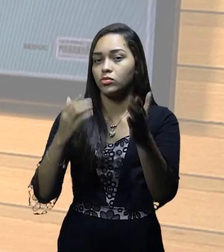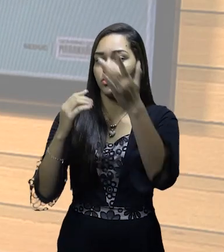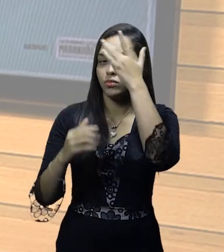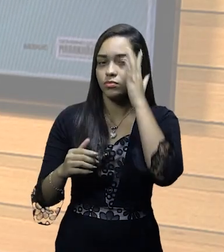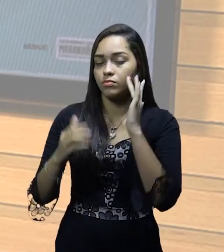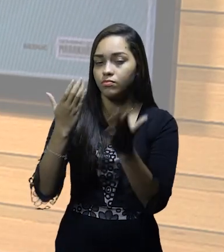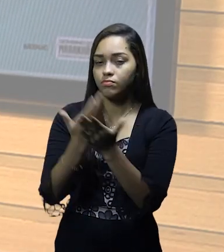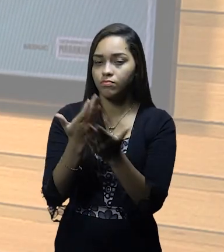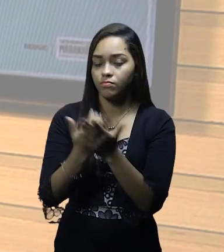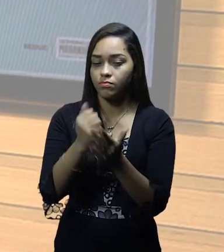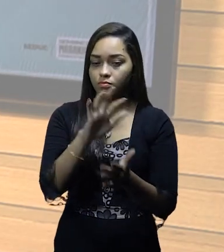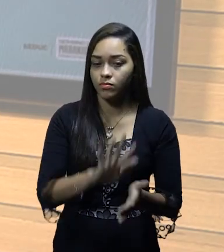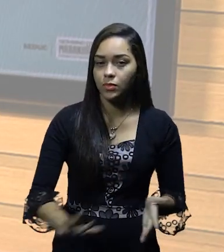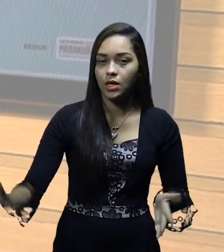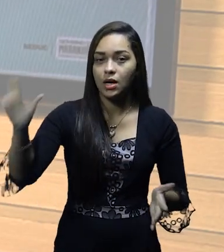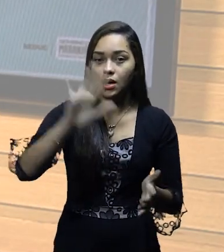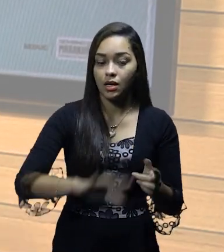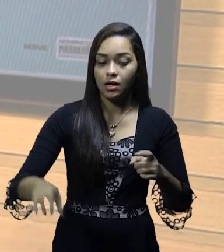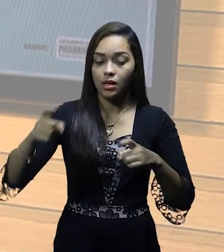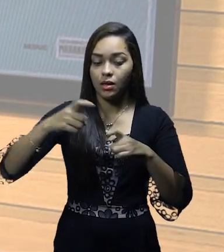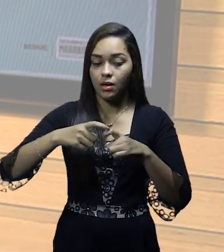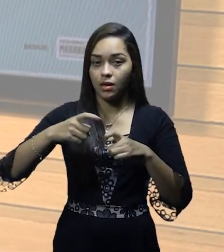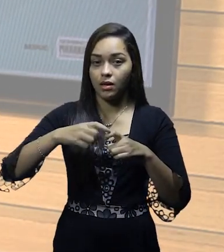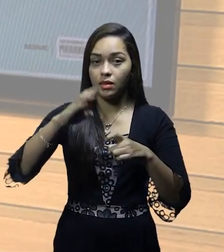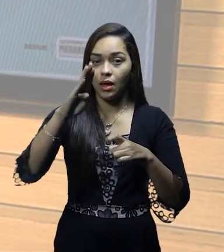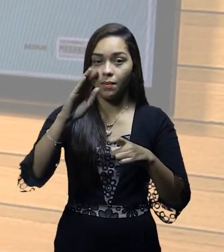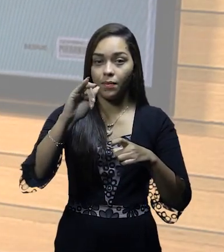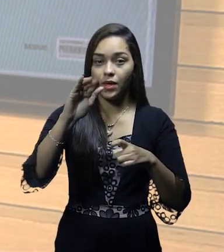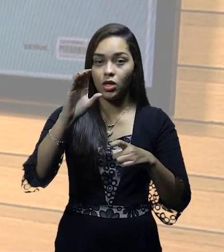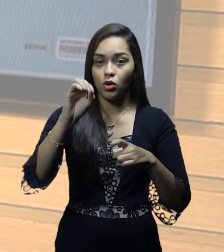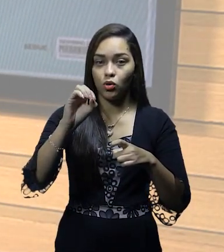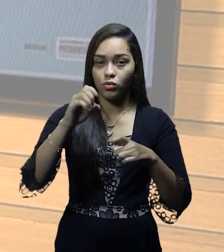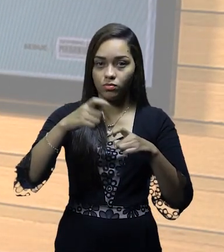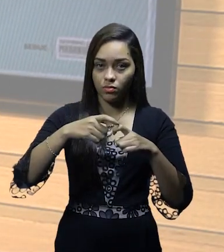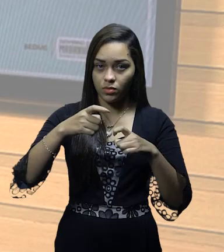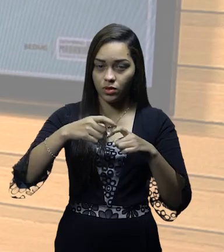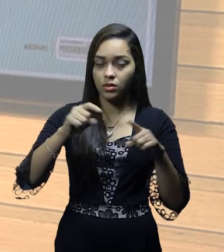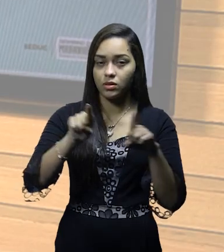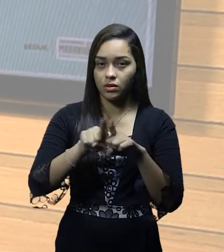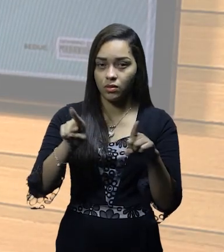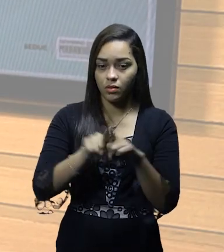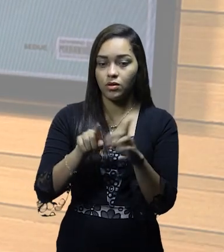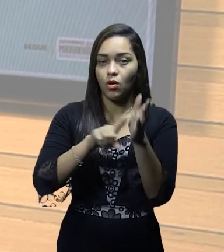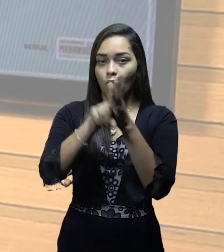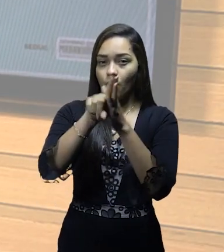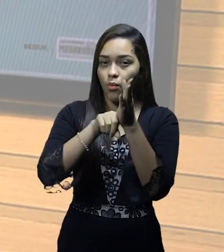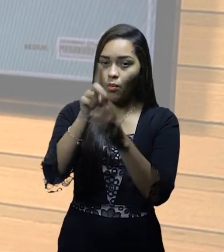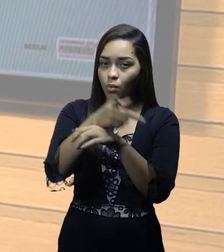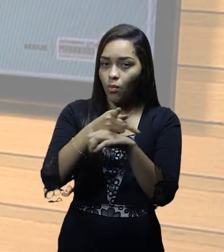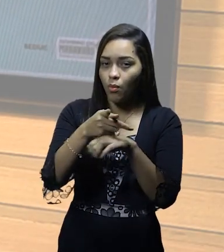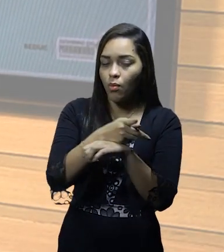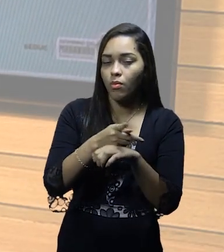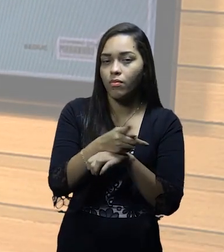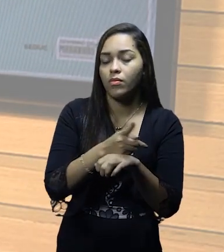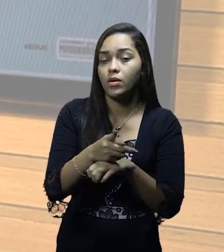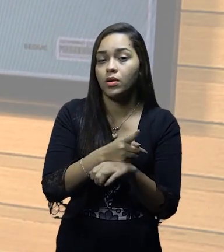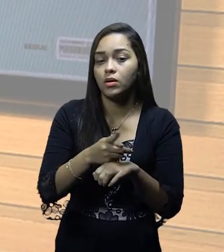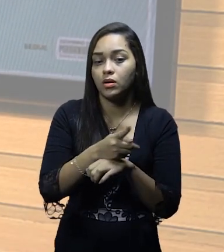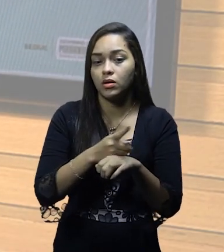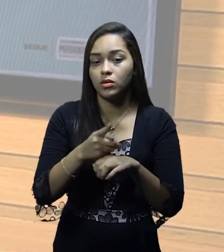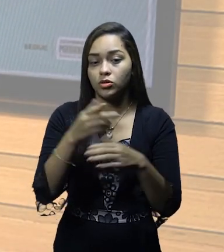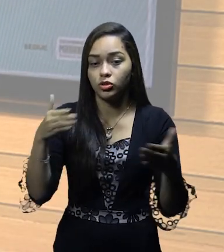né, o coronavírus. E em todo o mundo, cientistas, estudiosos dessa área da medicina,